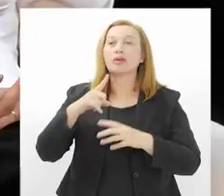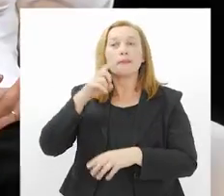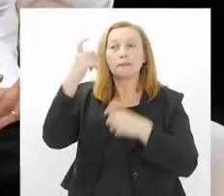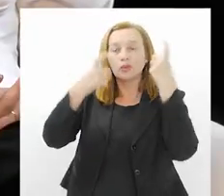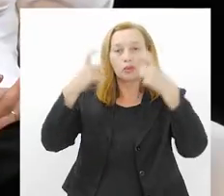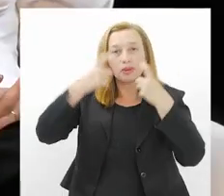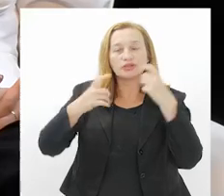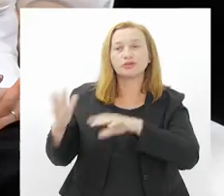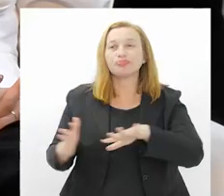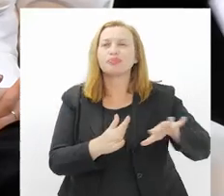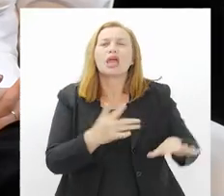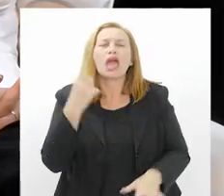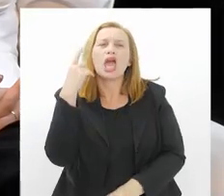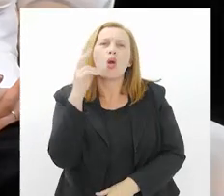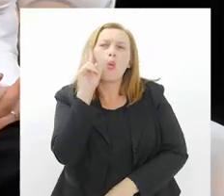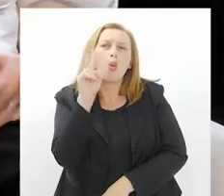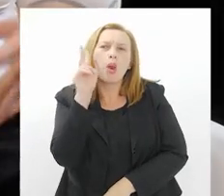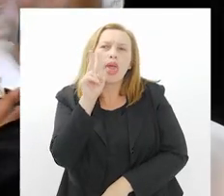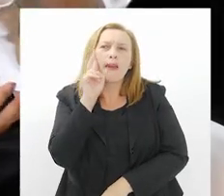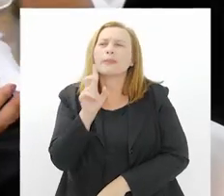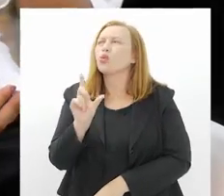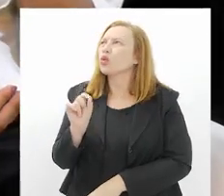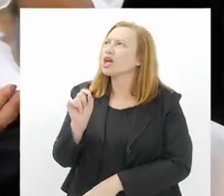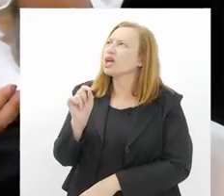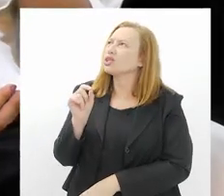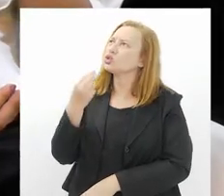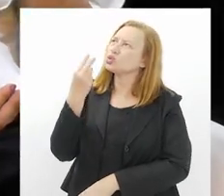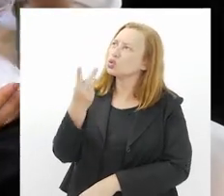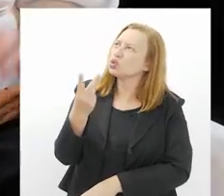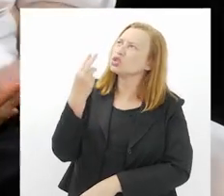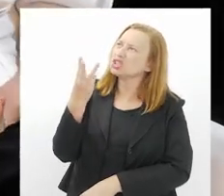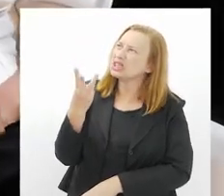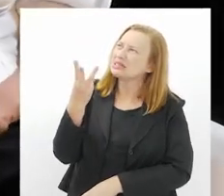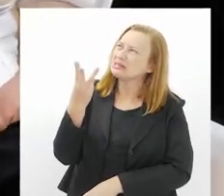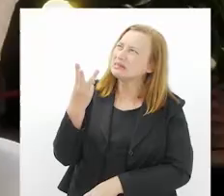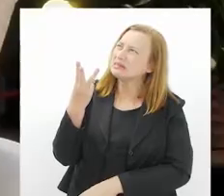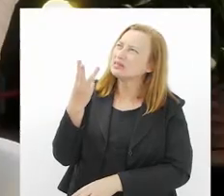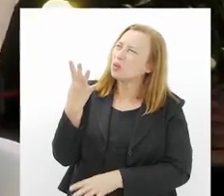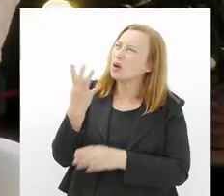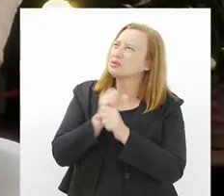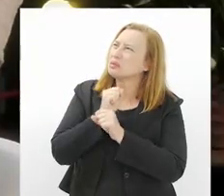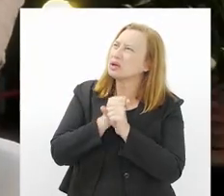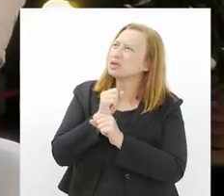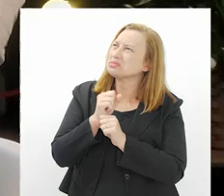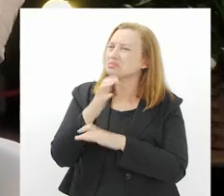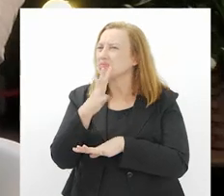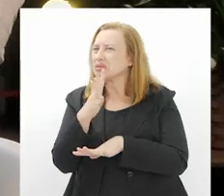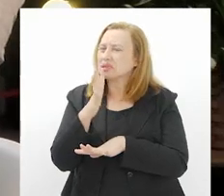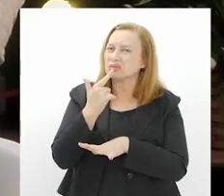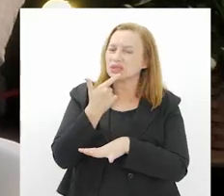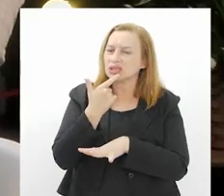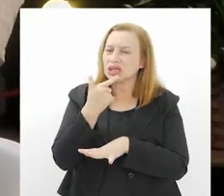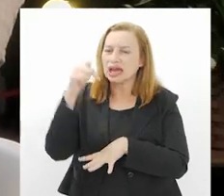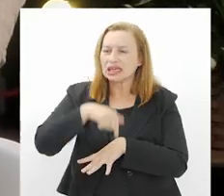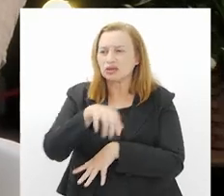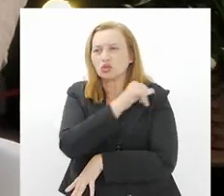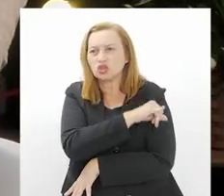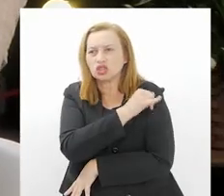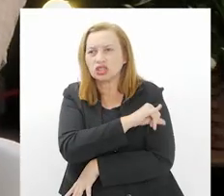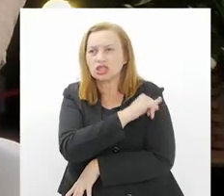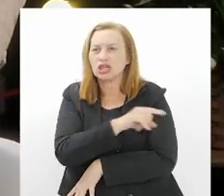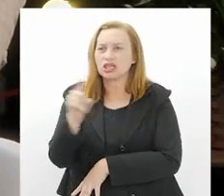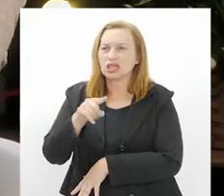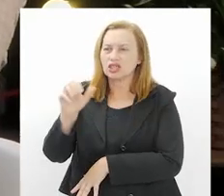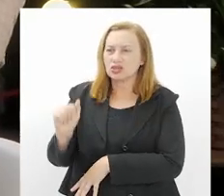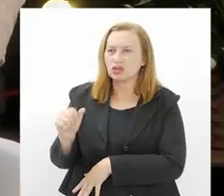muito preocupante. Eu lembro que teve que, talvez 2 anos, 3 anos, sei lá, por aí, ou 4 anos, aqui no Rio de